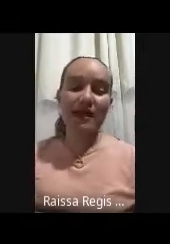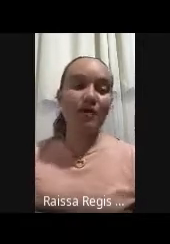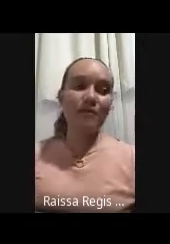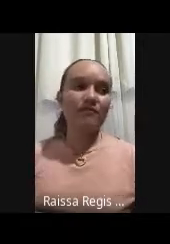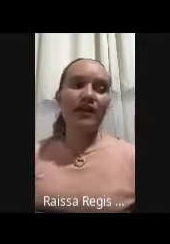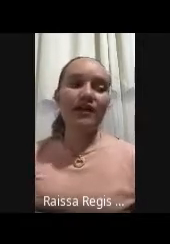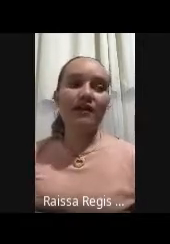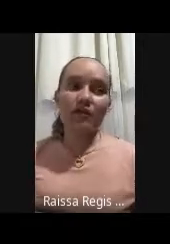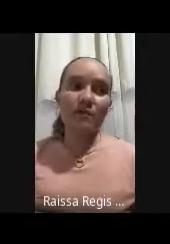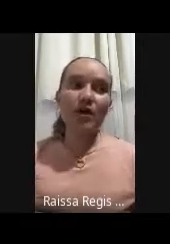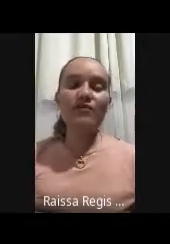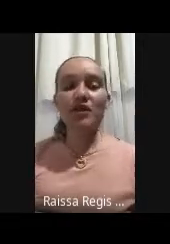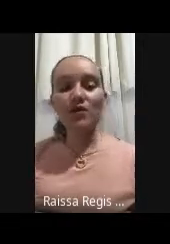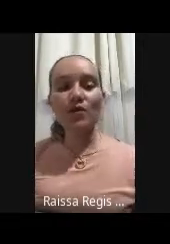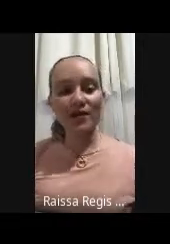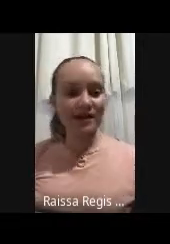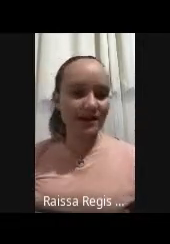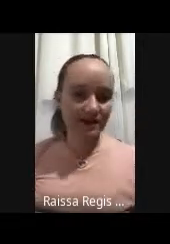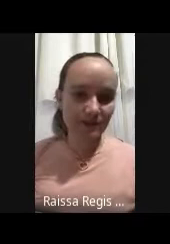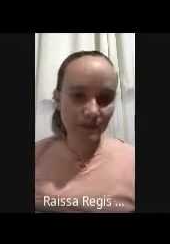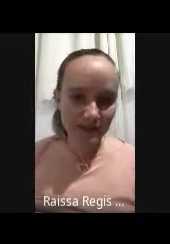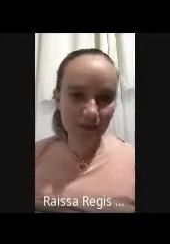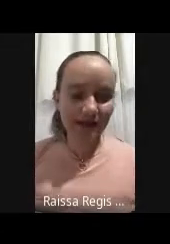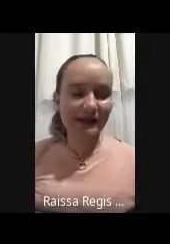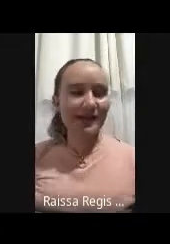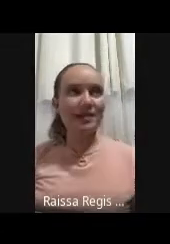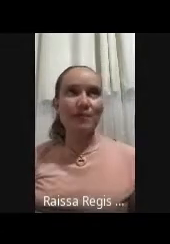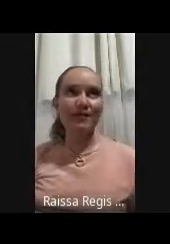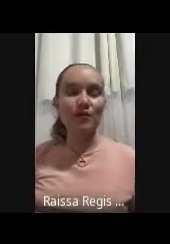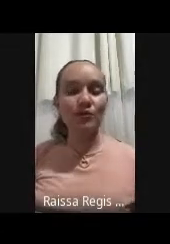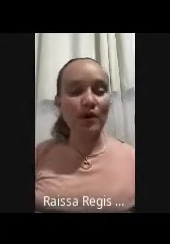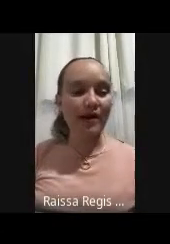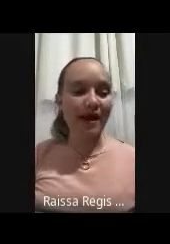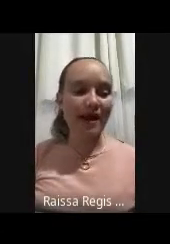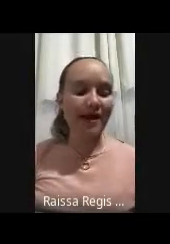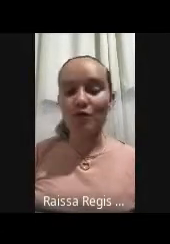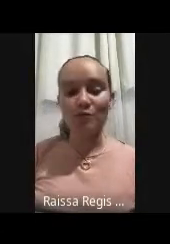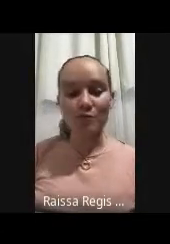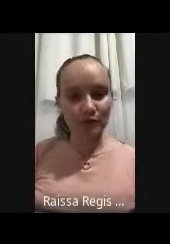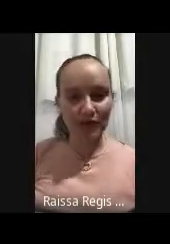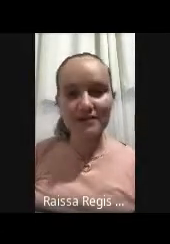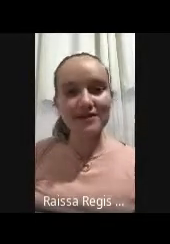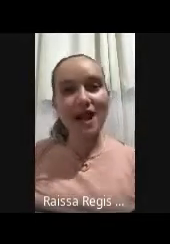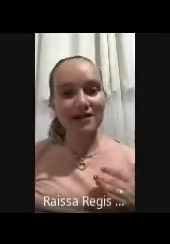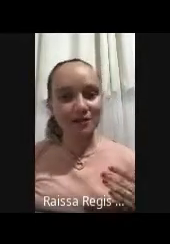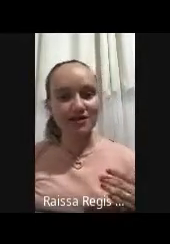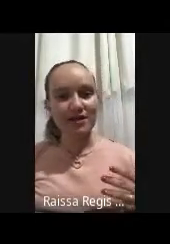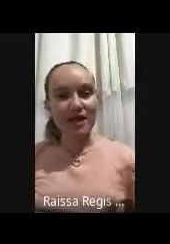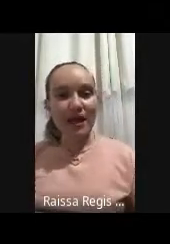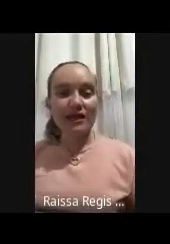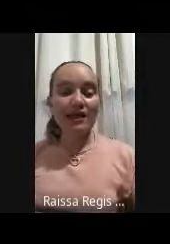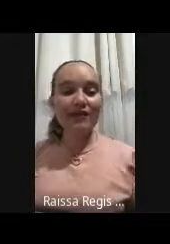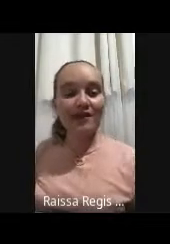pesquisas que ela, né, prova que quando uma criança, por exemplo, está aprendendo o português e a